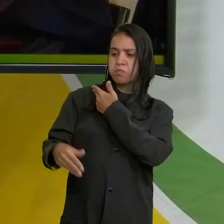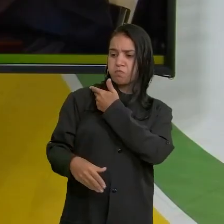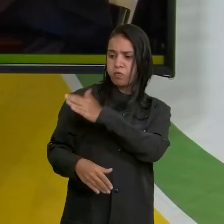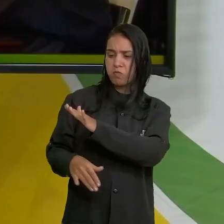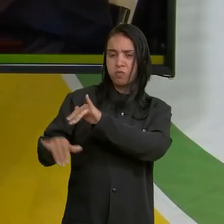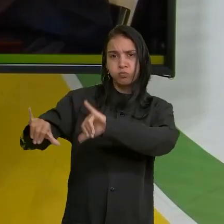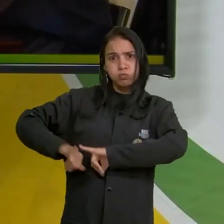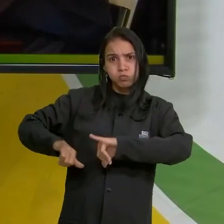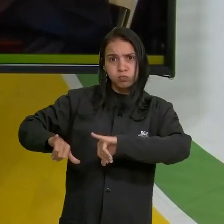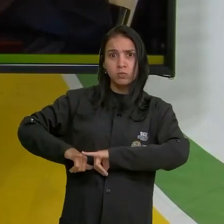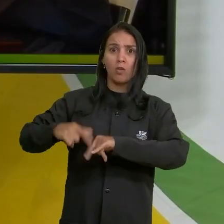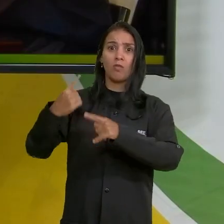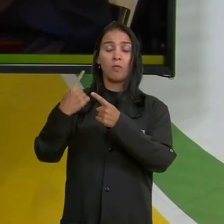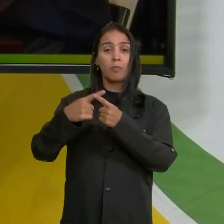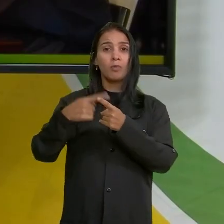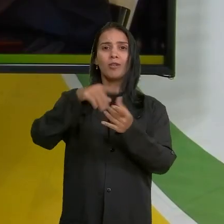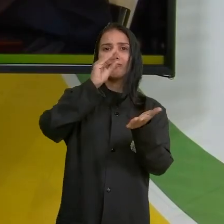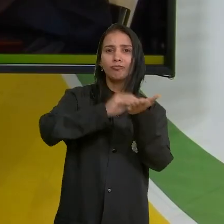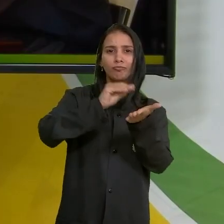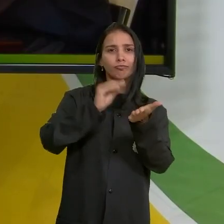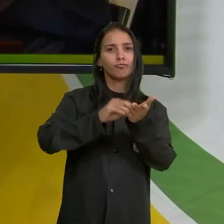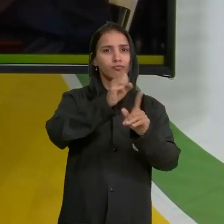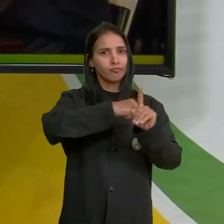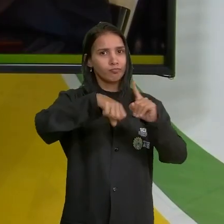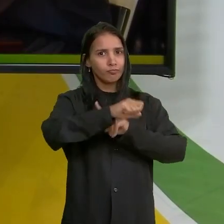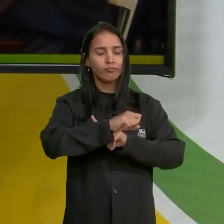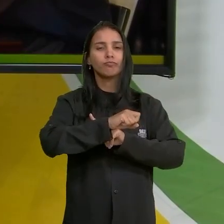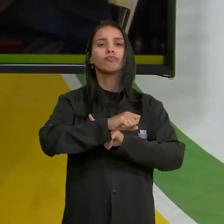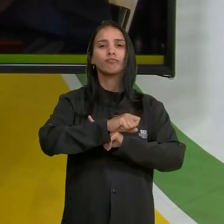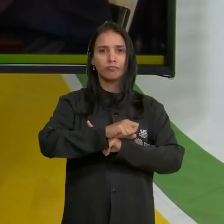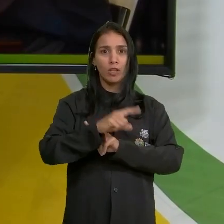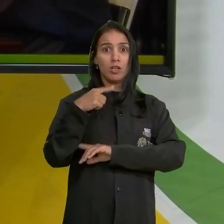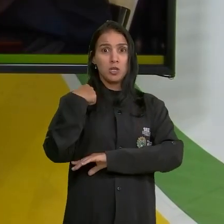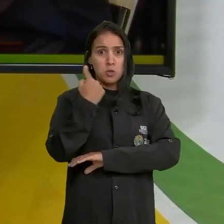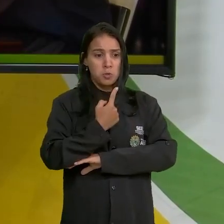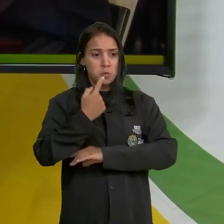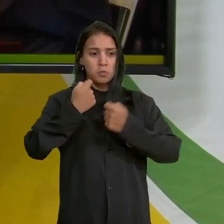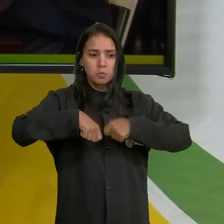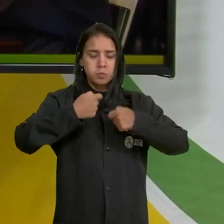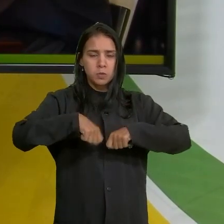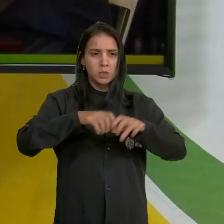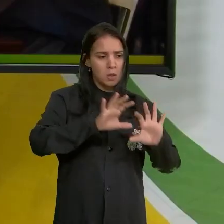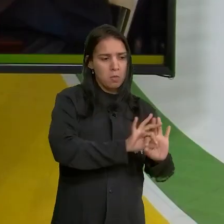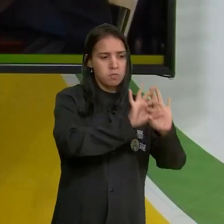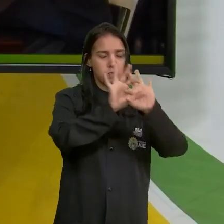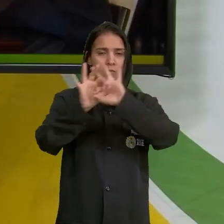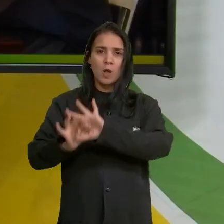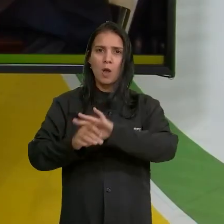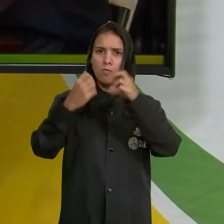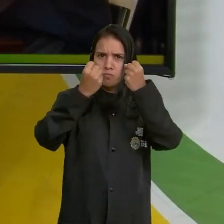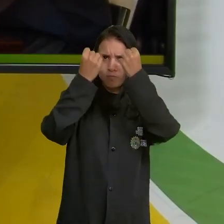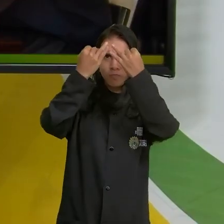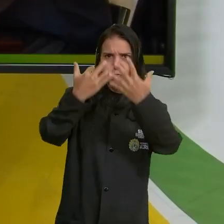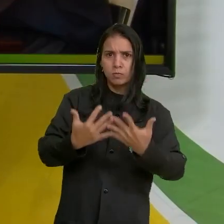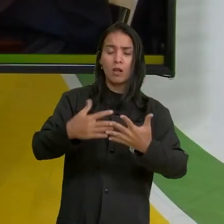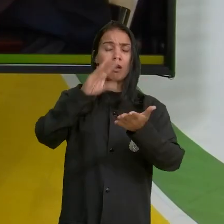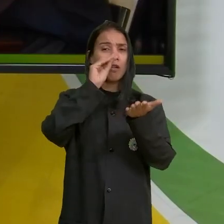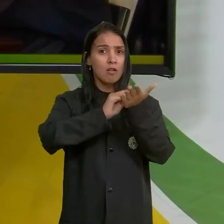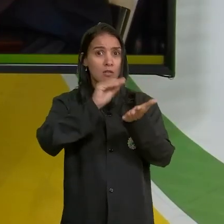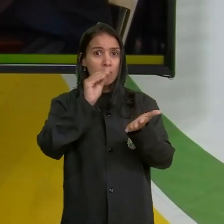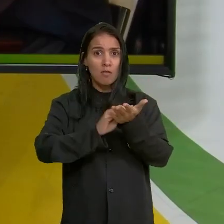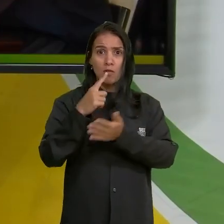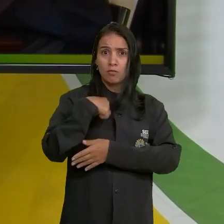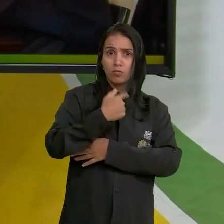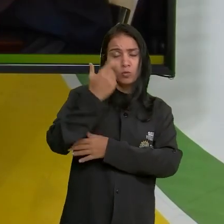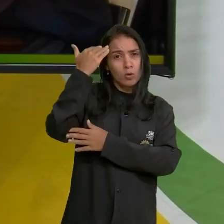pela falta de entendimento, reforço, pela falta de contextualização, pela falta de entender